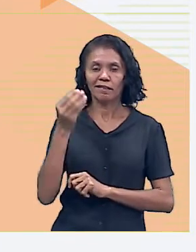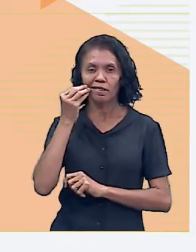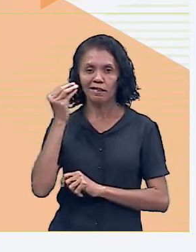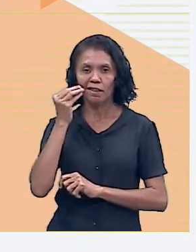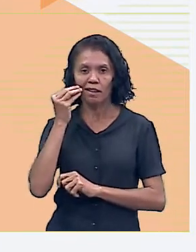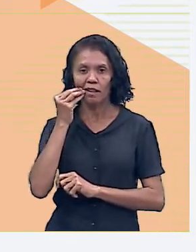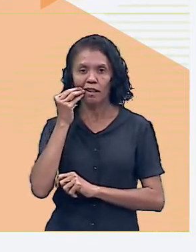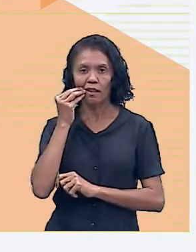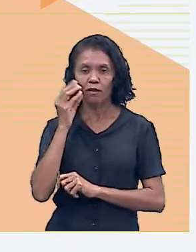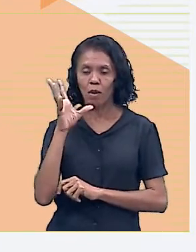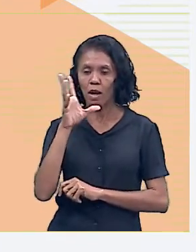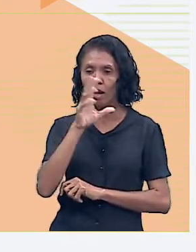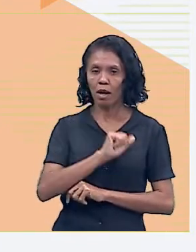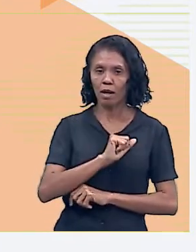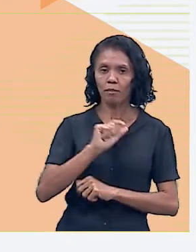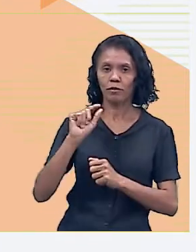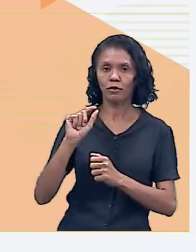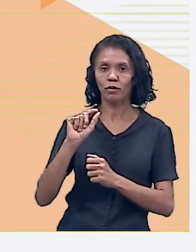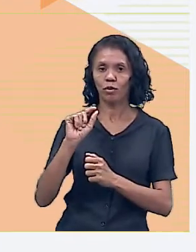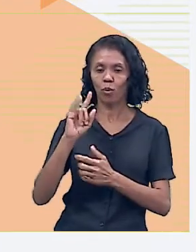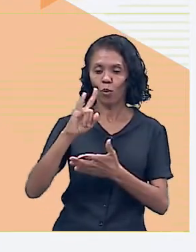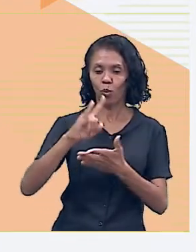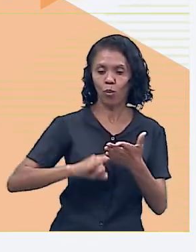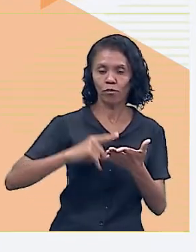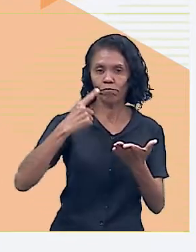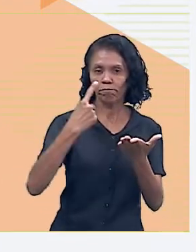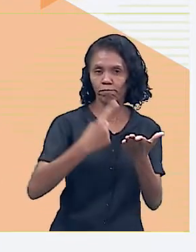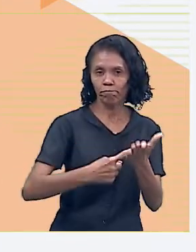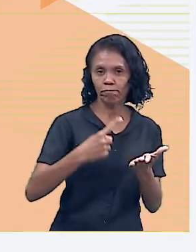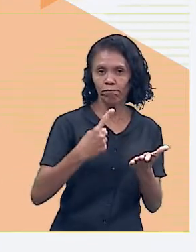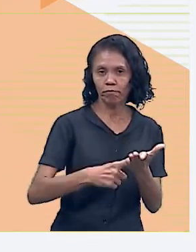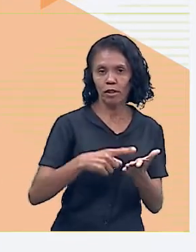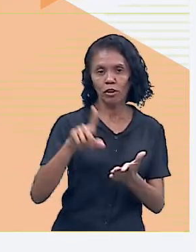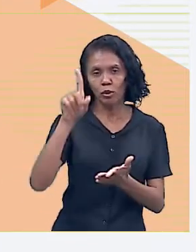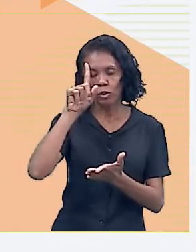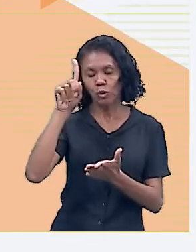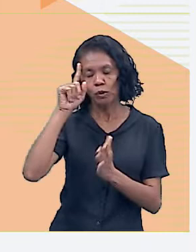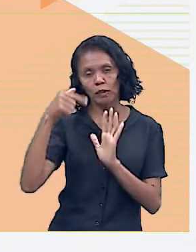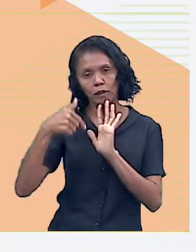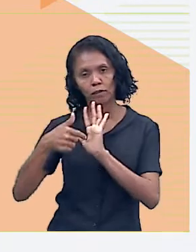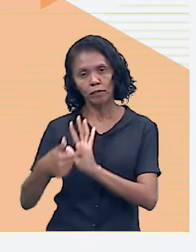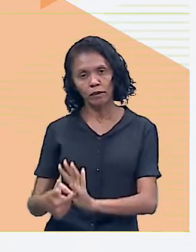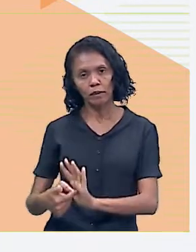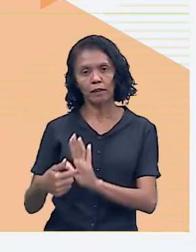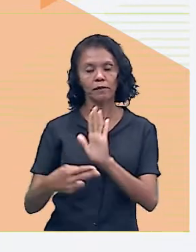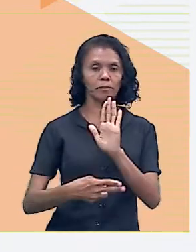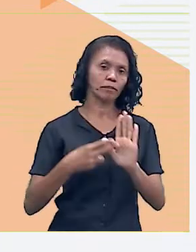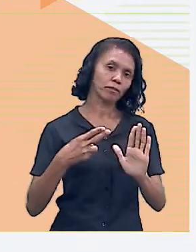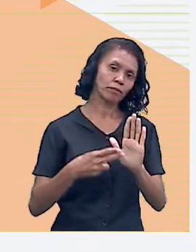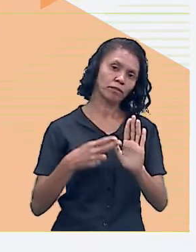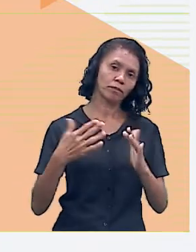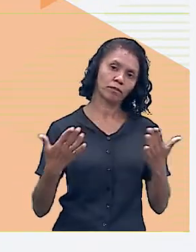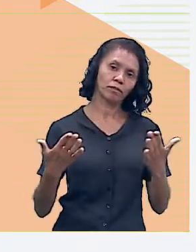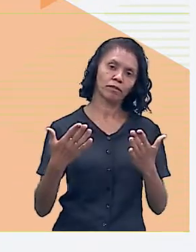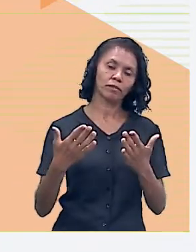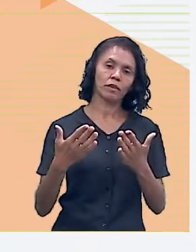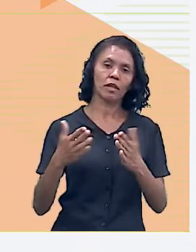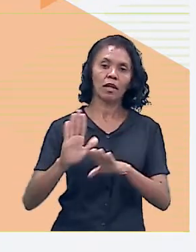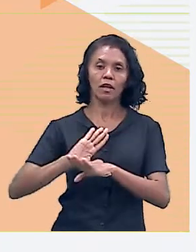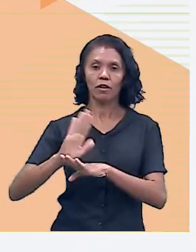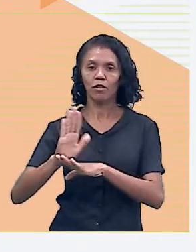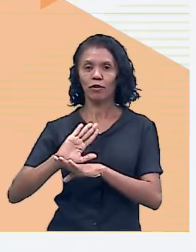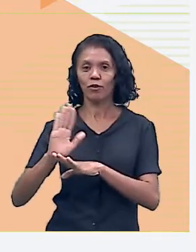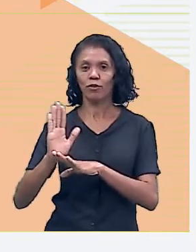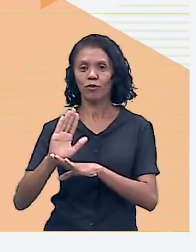a partir do teatro fazer um contrato com ele para quem todos os outros dias fosse apresentado novamente aquela obra de a partir de então O Auto da